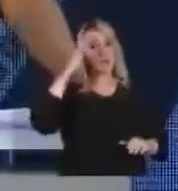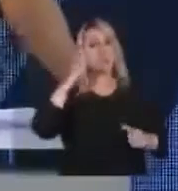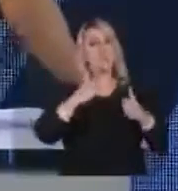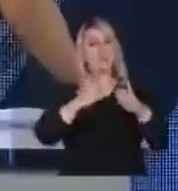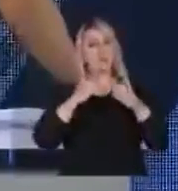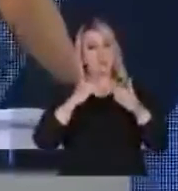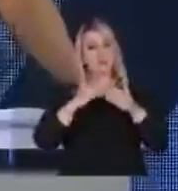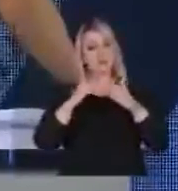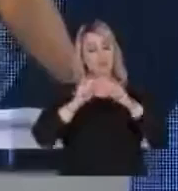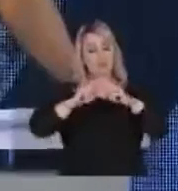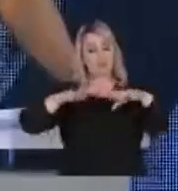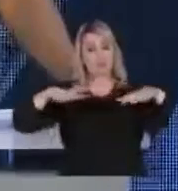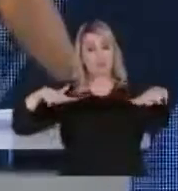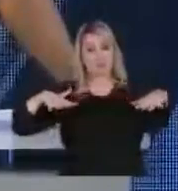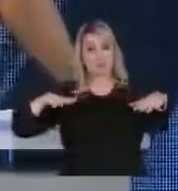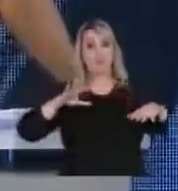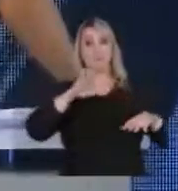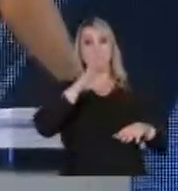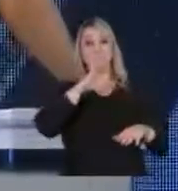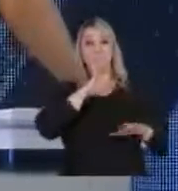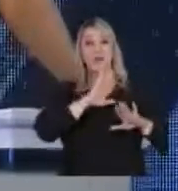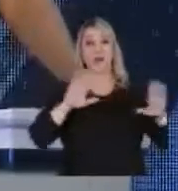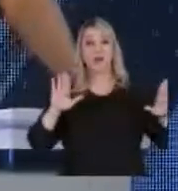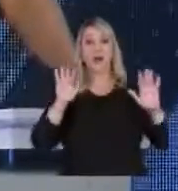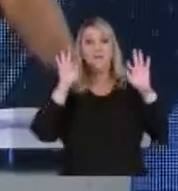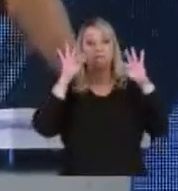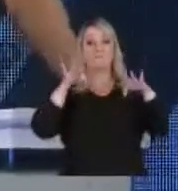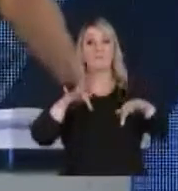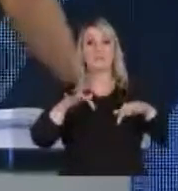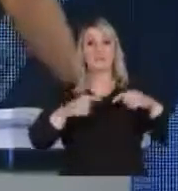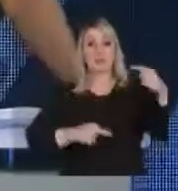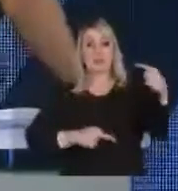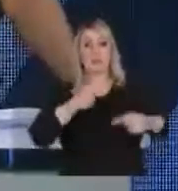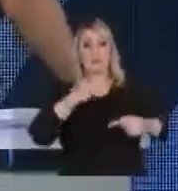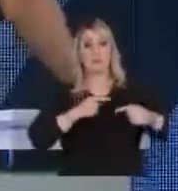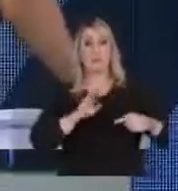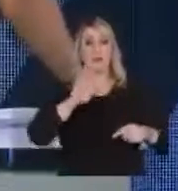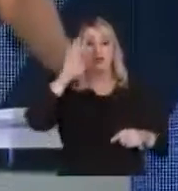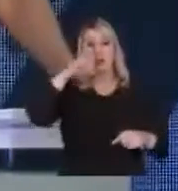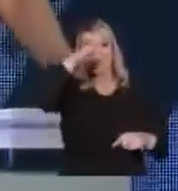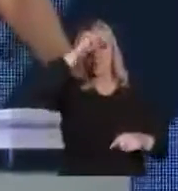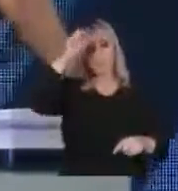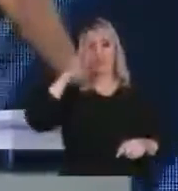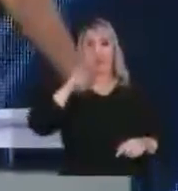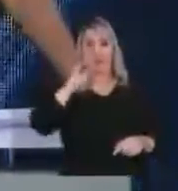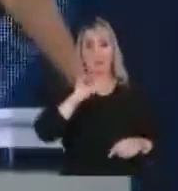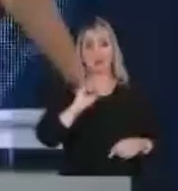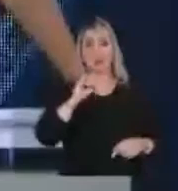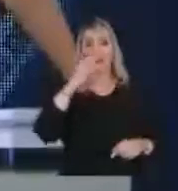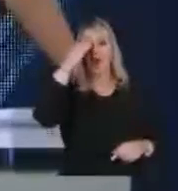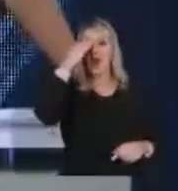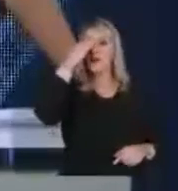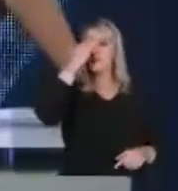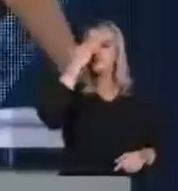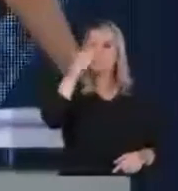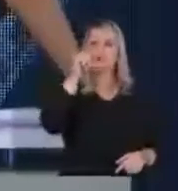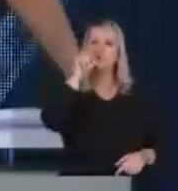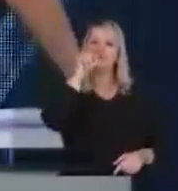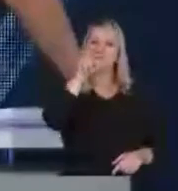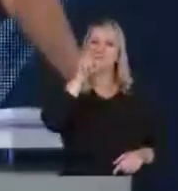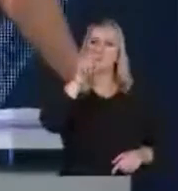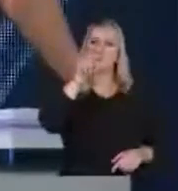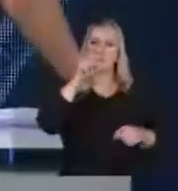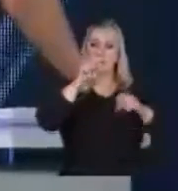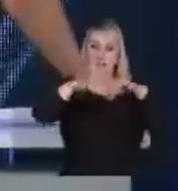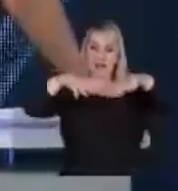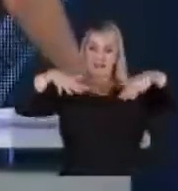platéia chegamos assim ao final do debate com os candidatos à prefeitura do rio de janeiro agradeço muito a vocês a